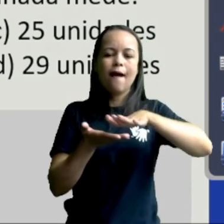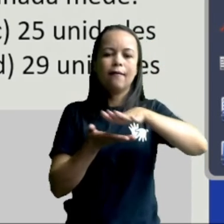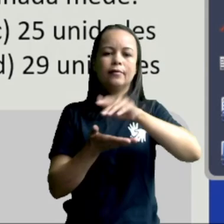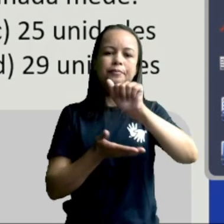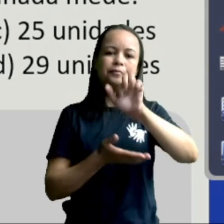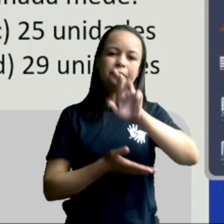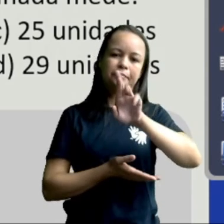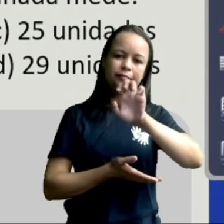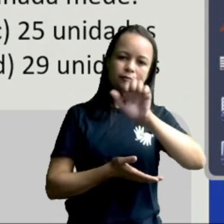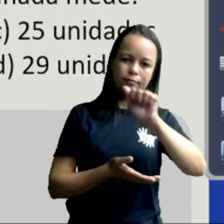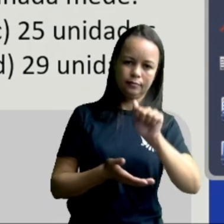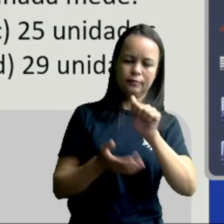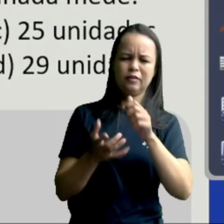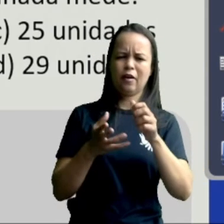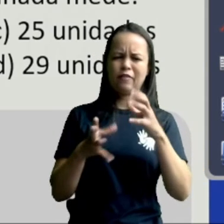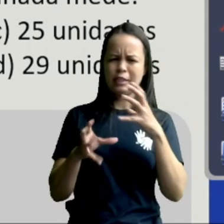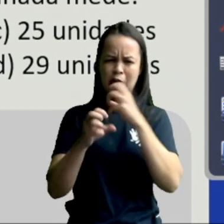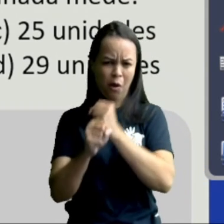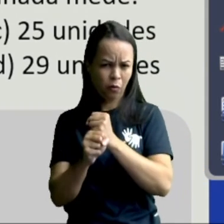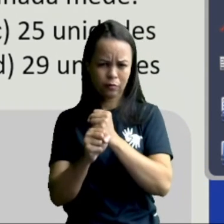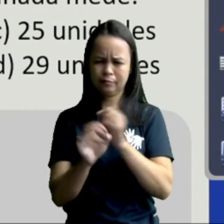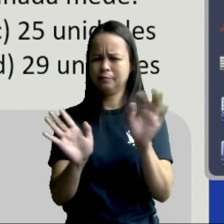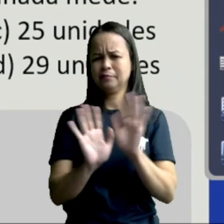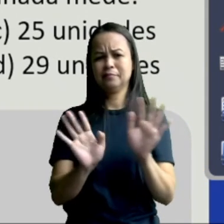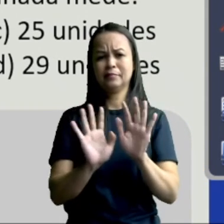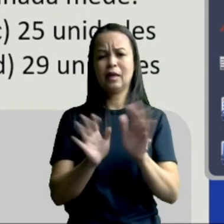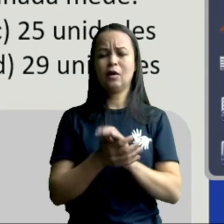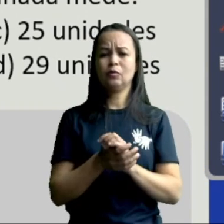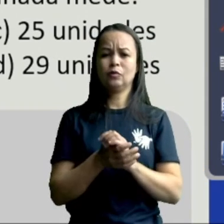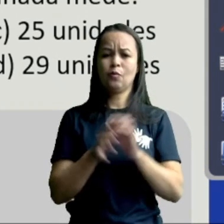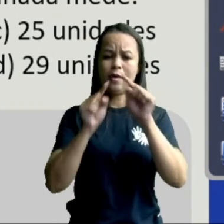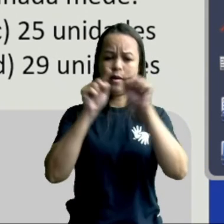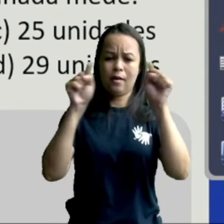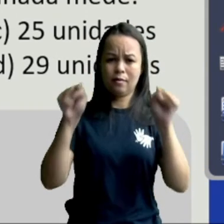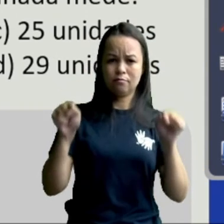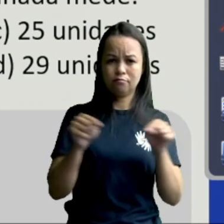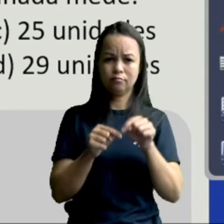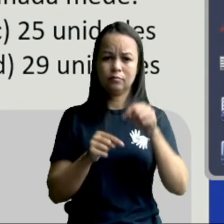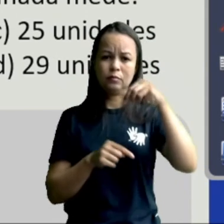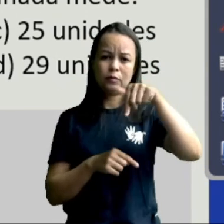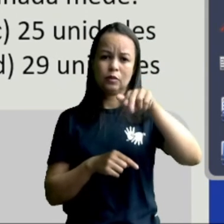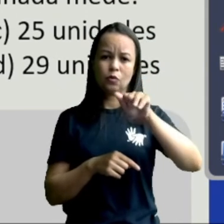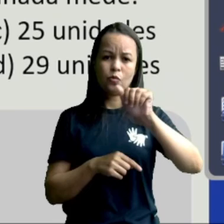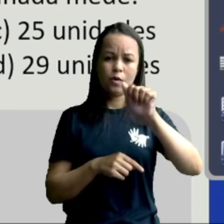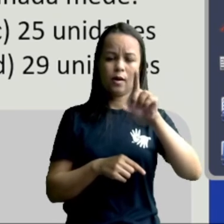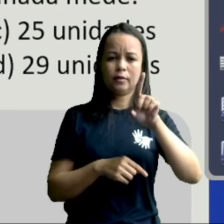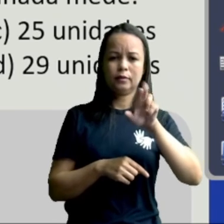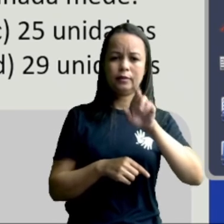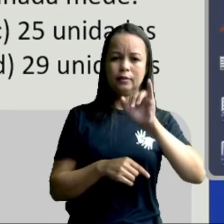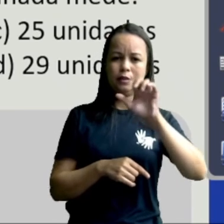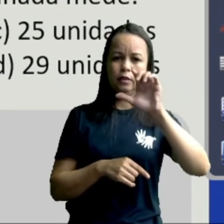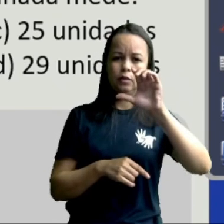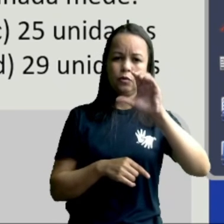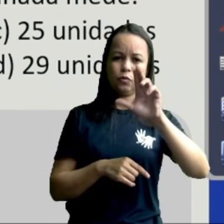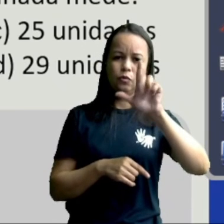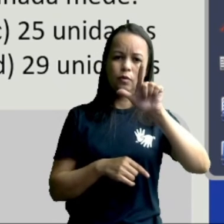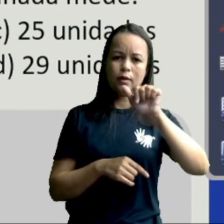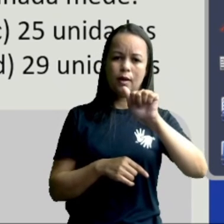vendo? Então, vai fazer cálculo? Não, porque não é malha quadriculada, então a gente pode contar os